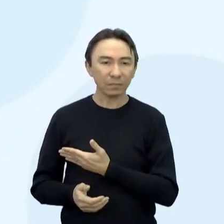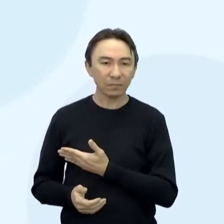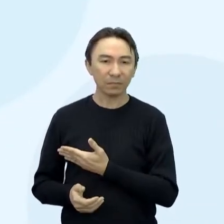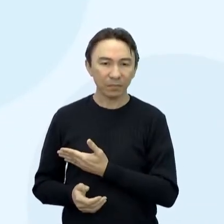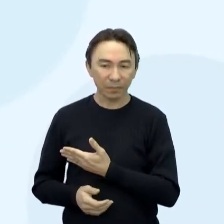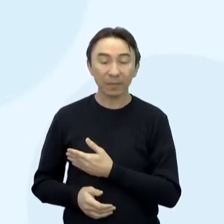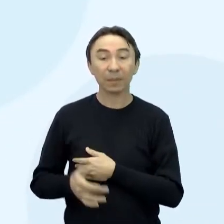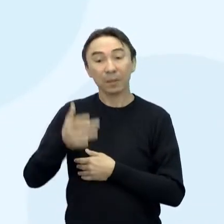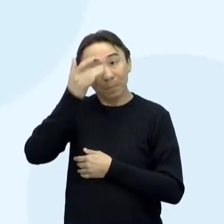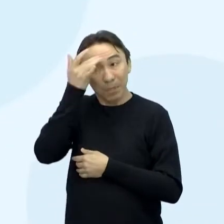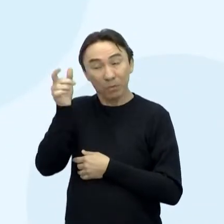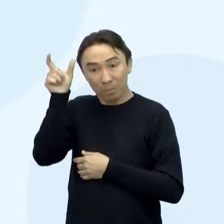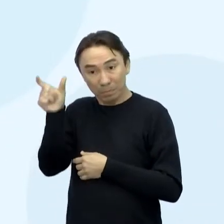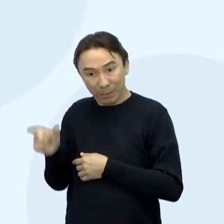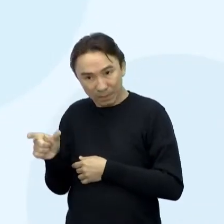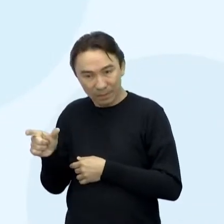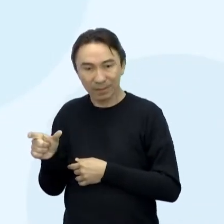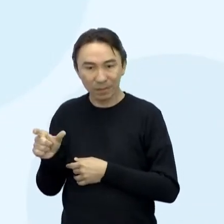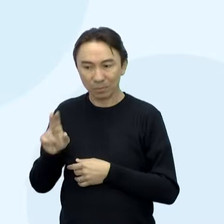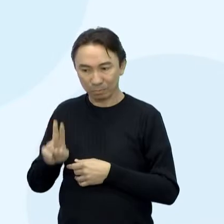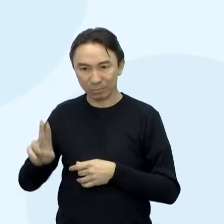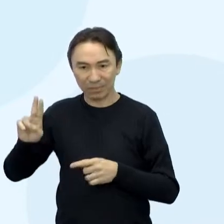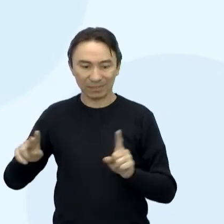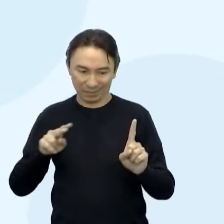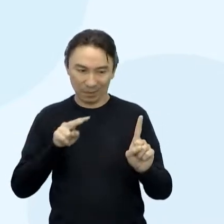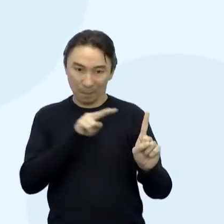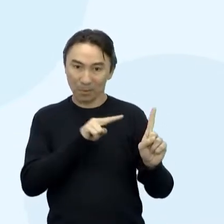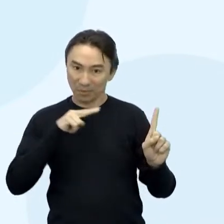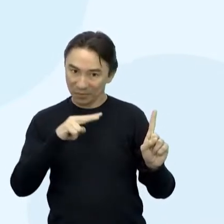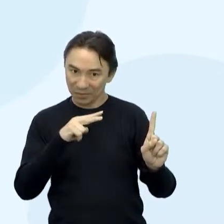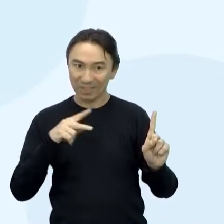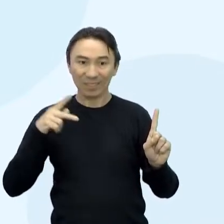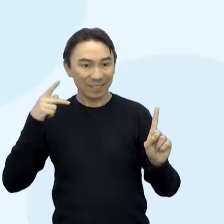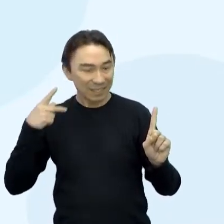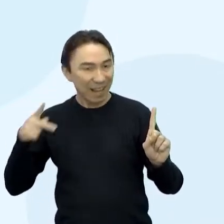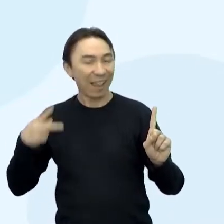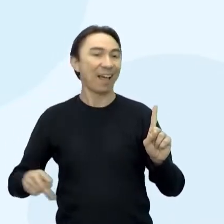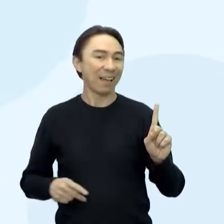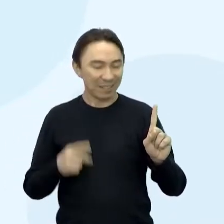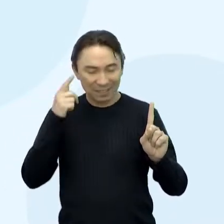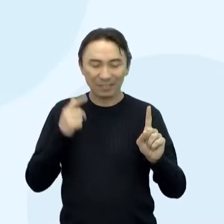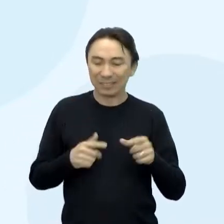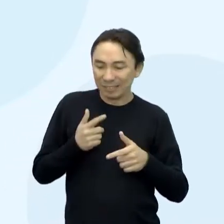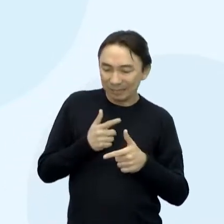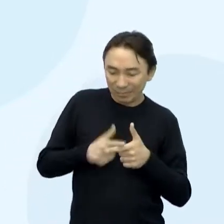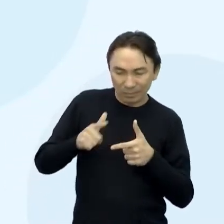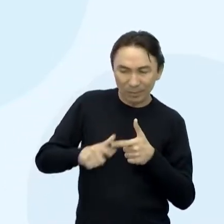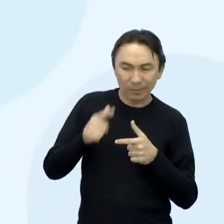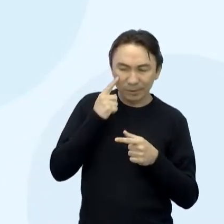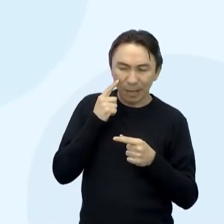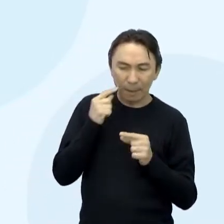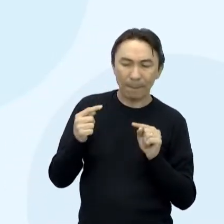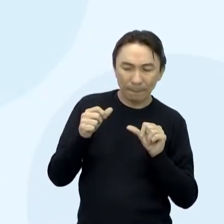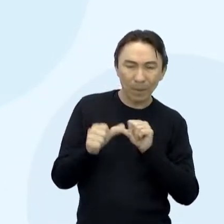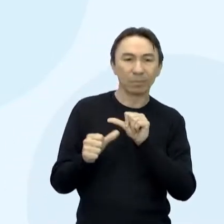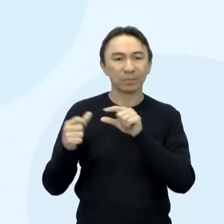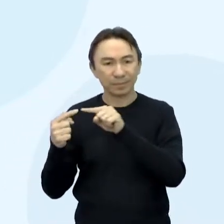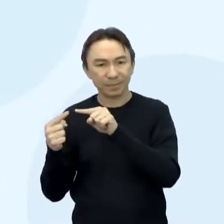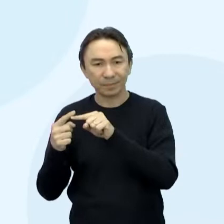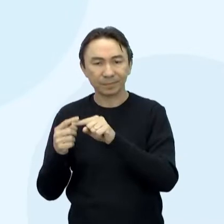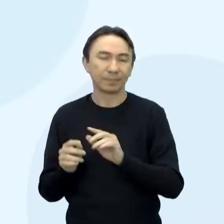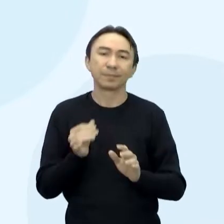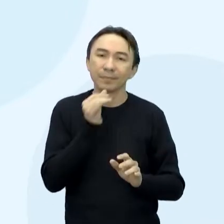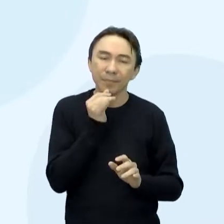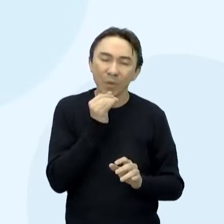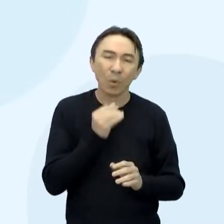do usuário, que é abordado o problema. Então, eu, Juliana, estou com muito frio